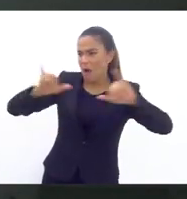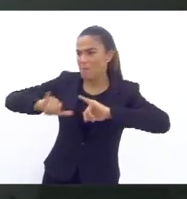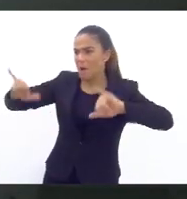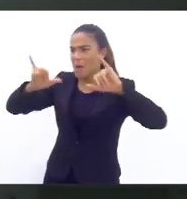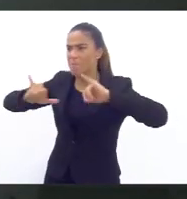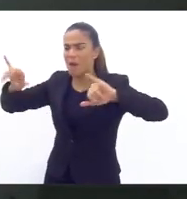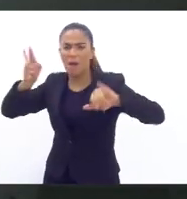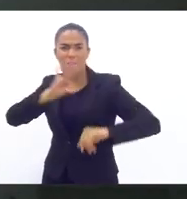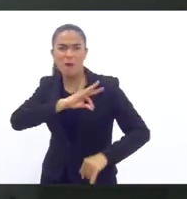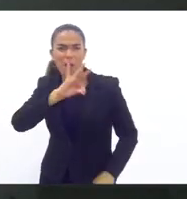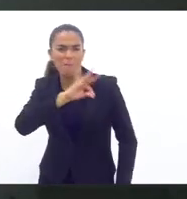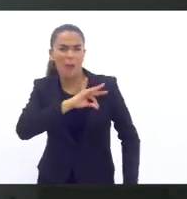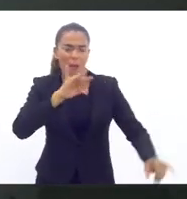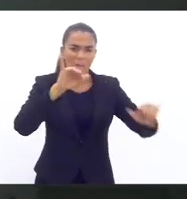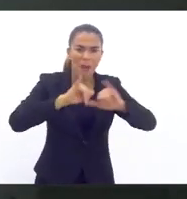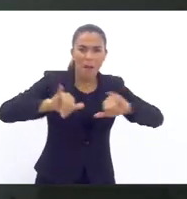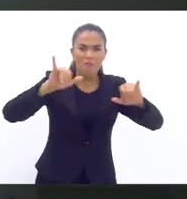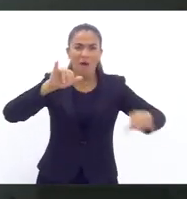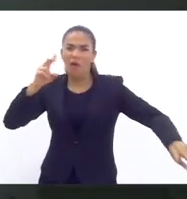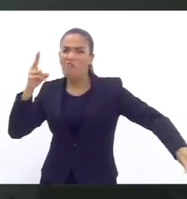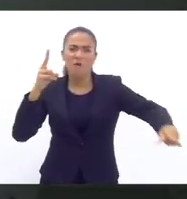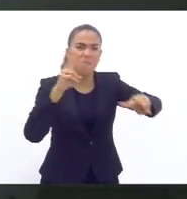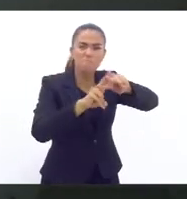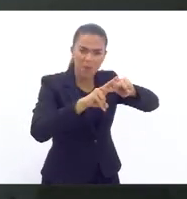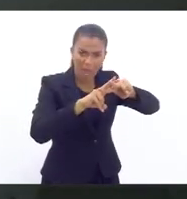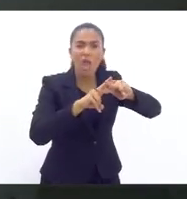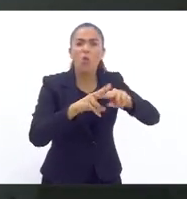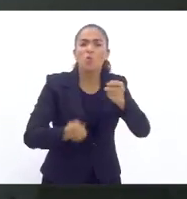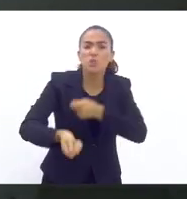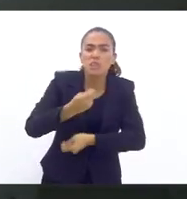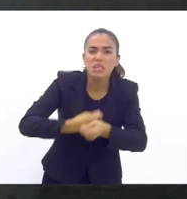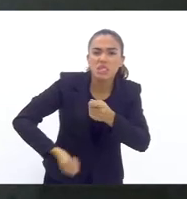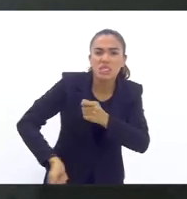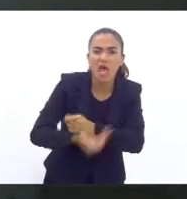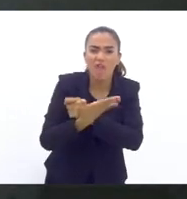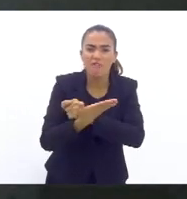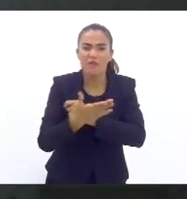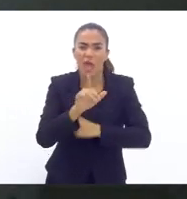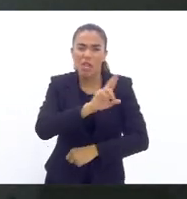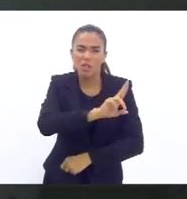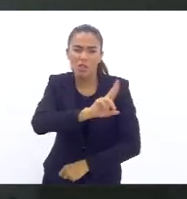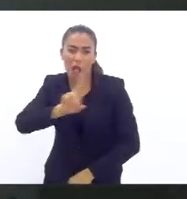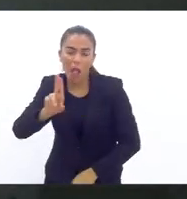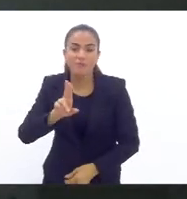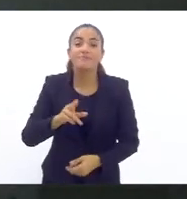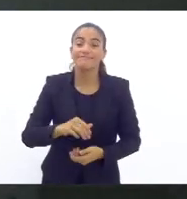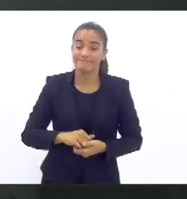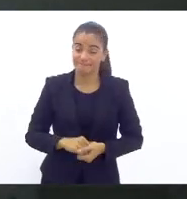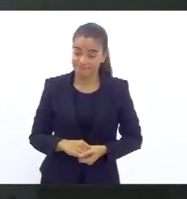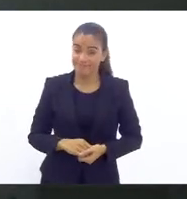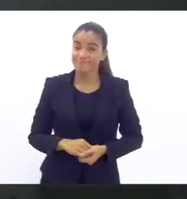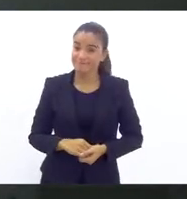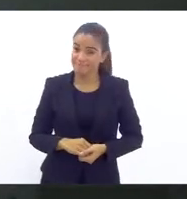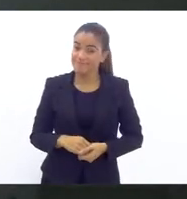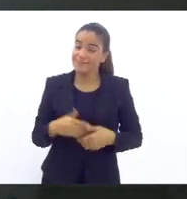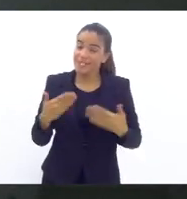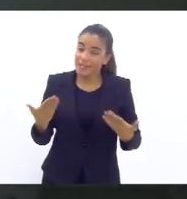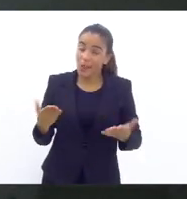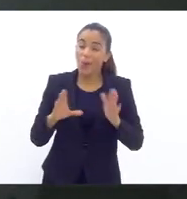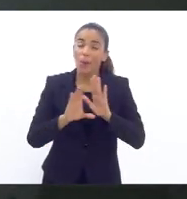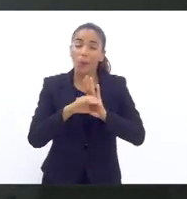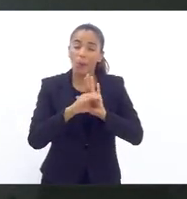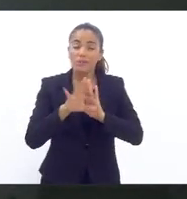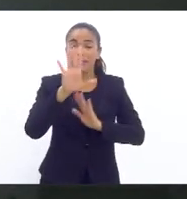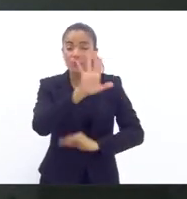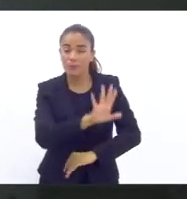estacionistas dizendo foi pego o traficante não sei das quantas enfim né então isso vai ser um conceito muito